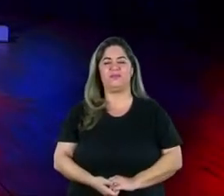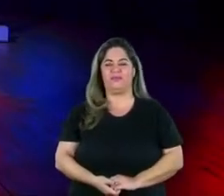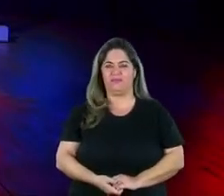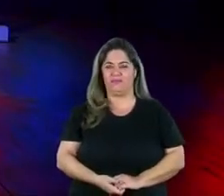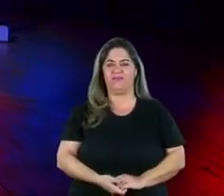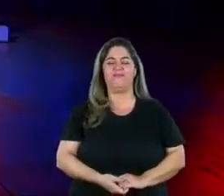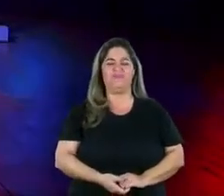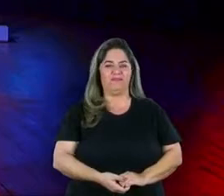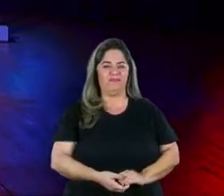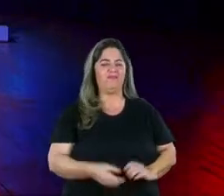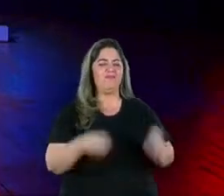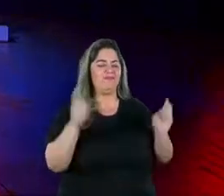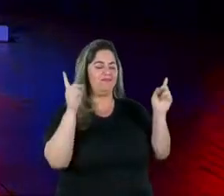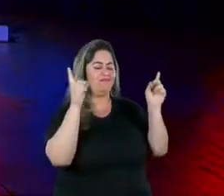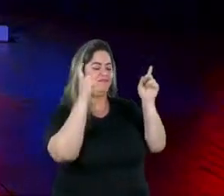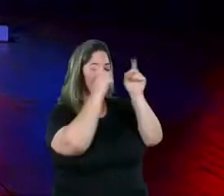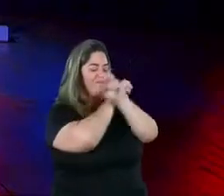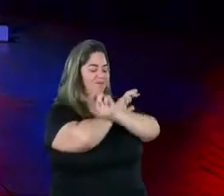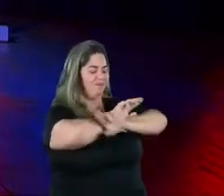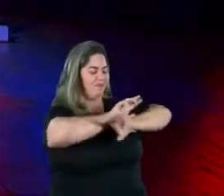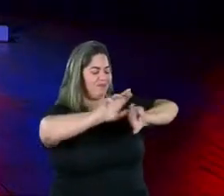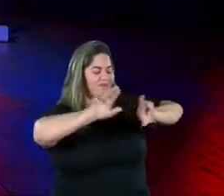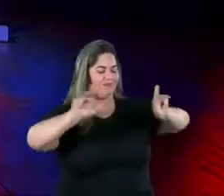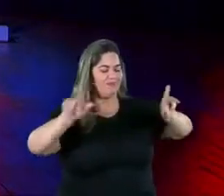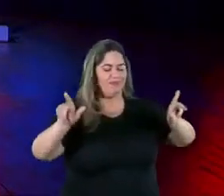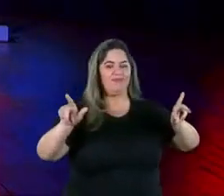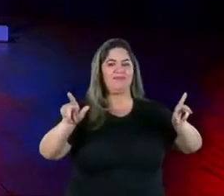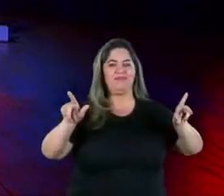A complexidade e a diversidade.